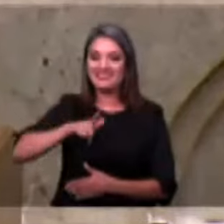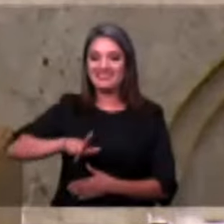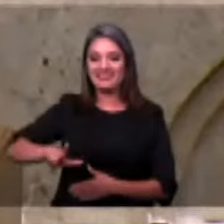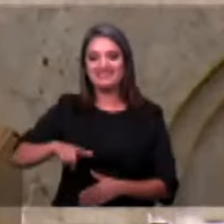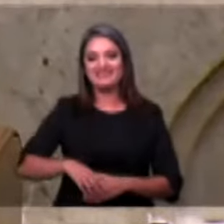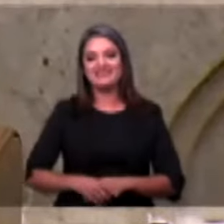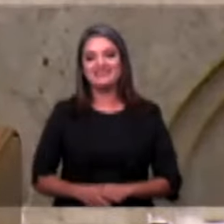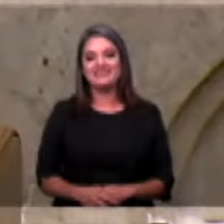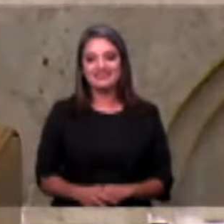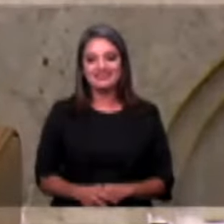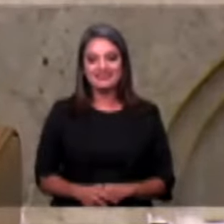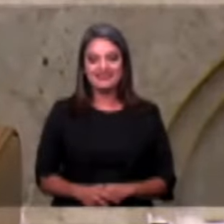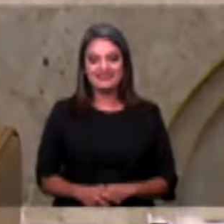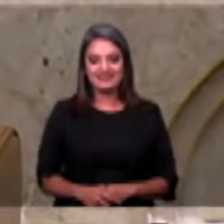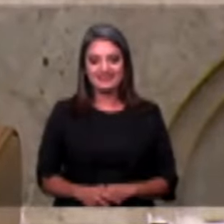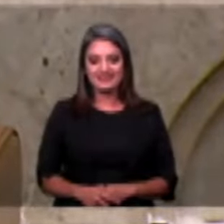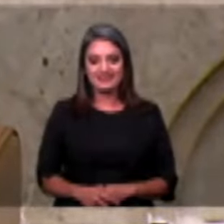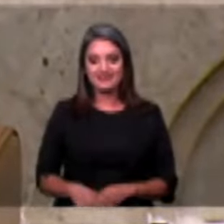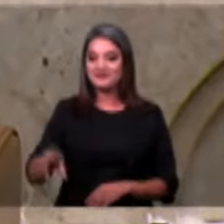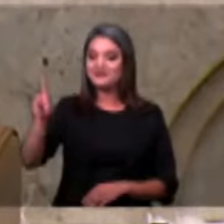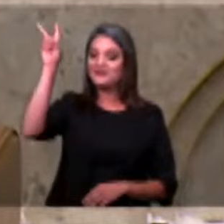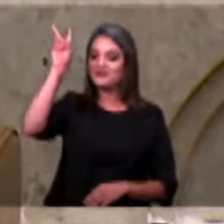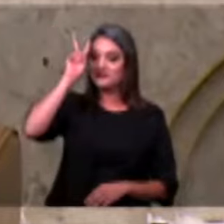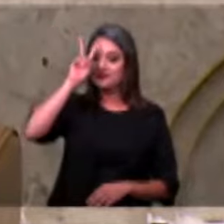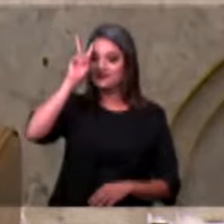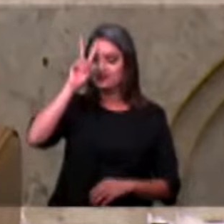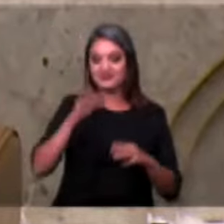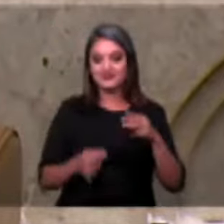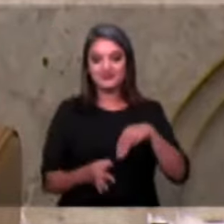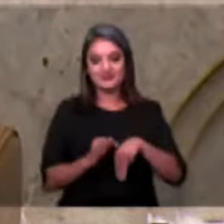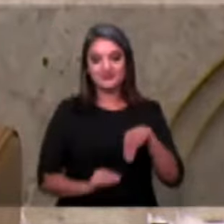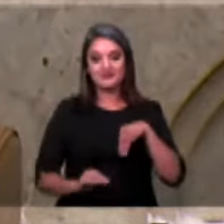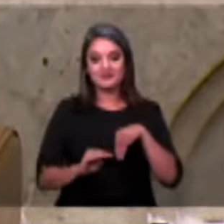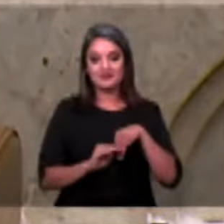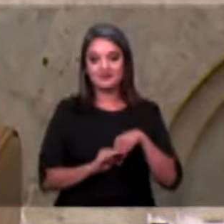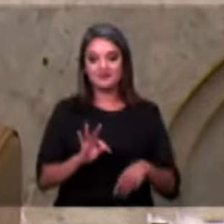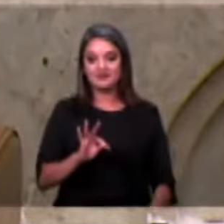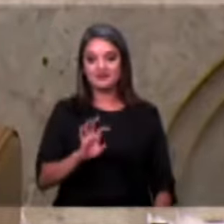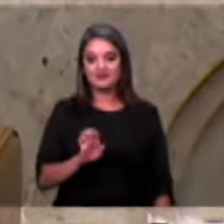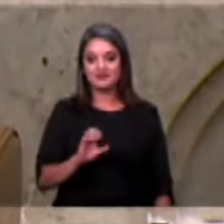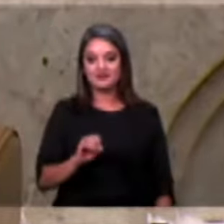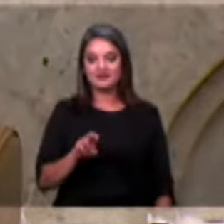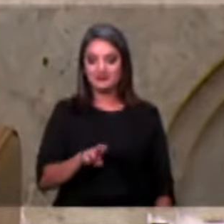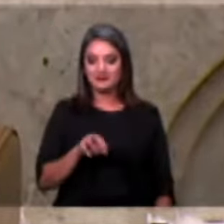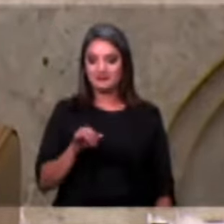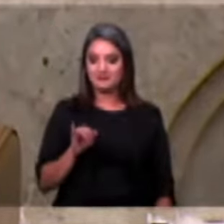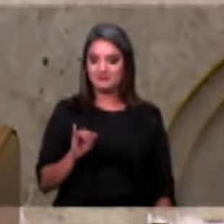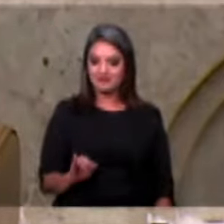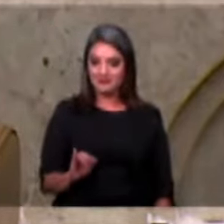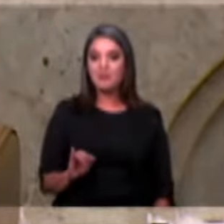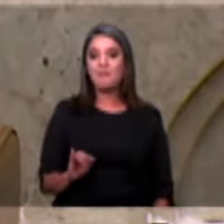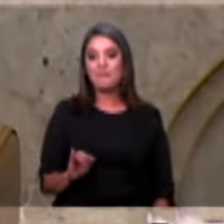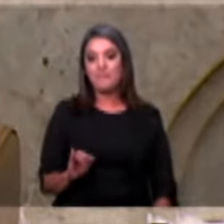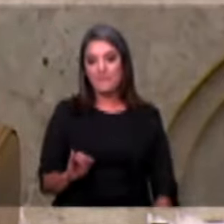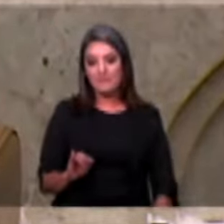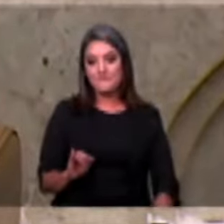agradecimento. A lembrança do querido ministro Teori Zavascki, que comigo integraria esta